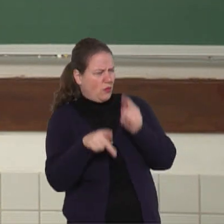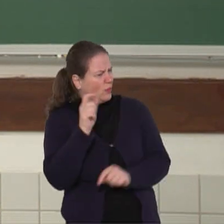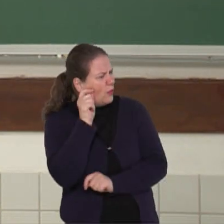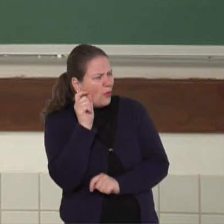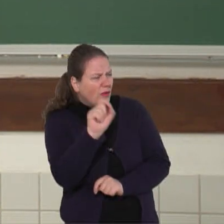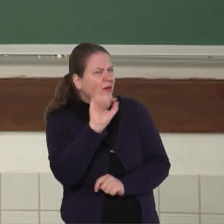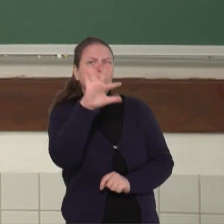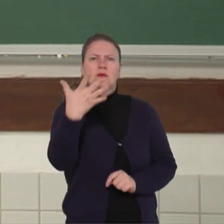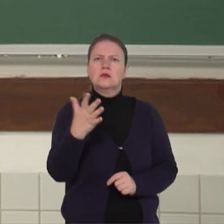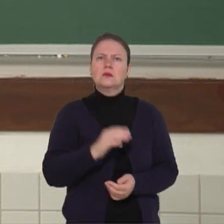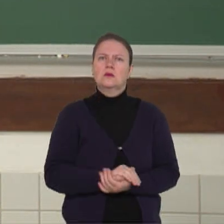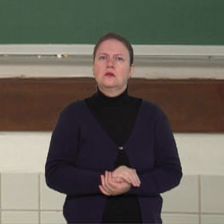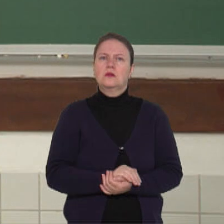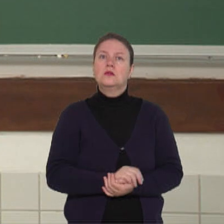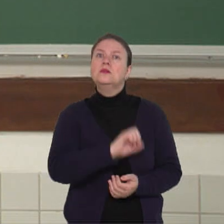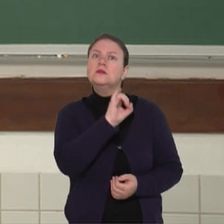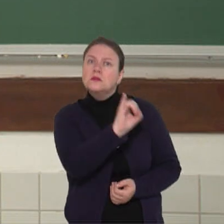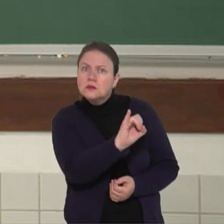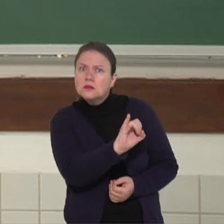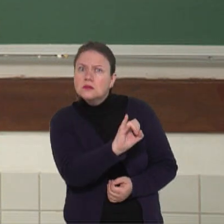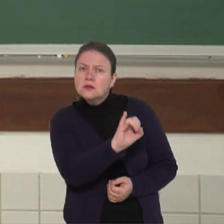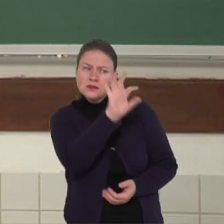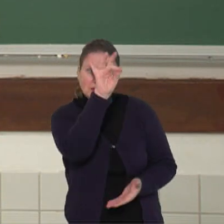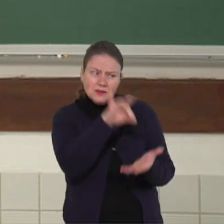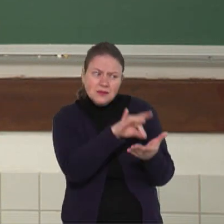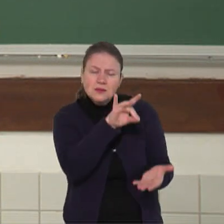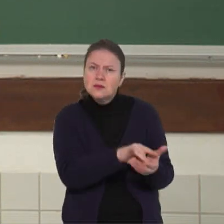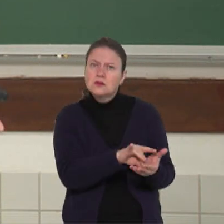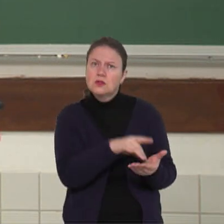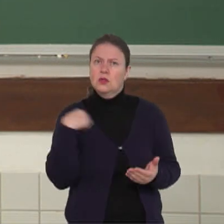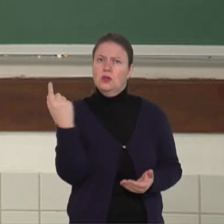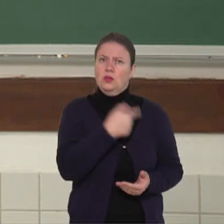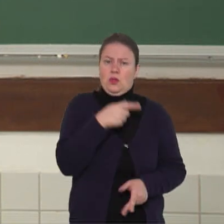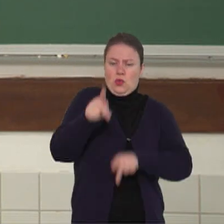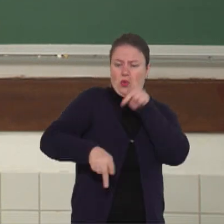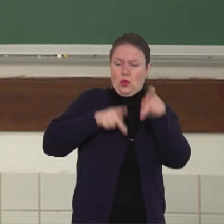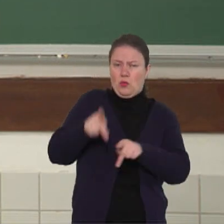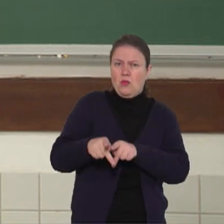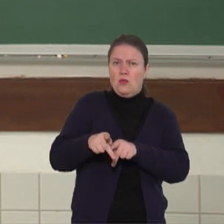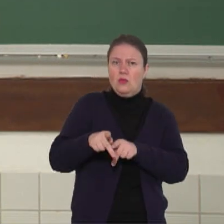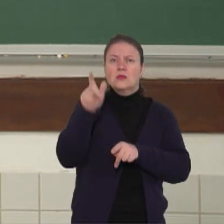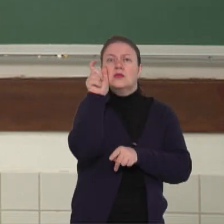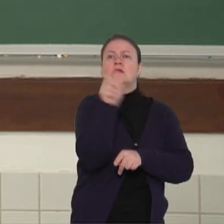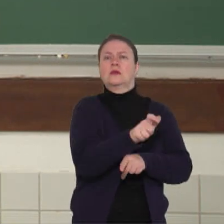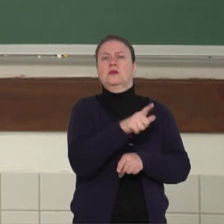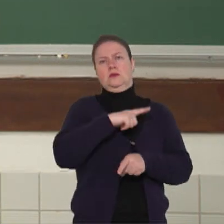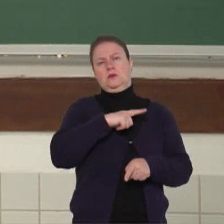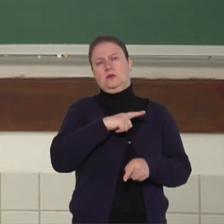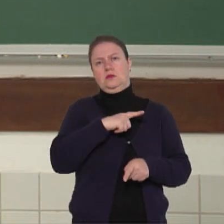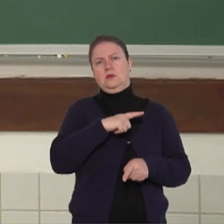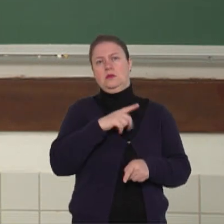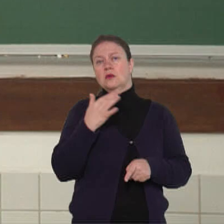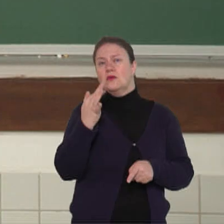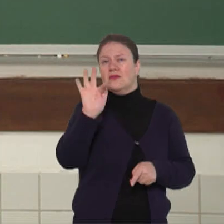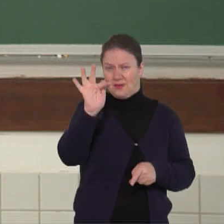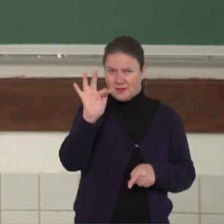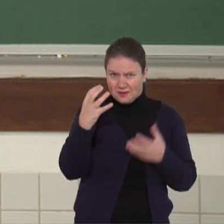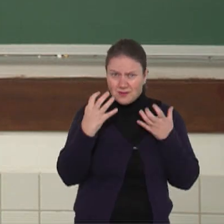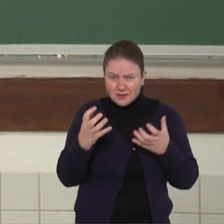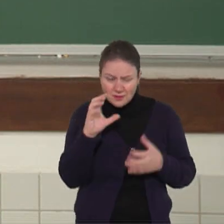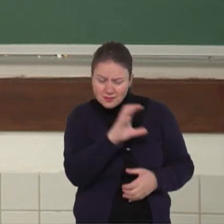está acontecendo? Né? Será que é realmente isso que nós, o povo francês, queríamos? Né? Será que é essa França que a gente